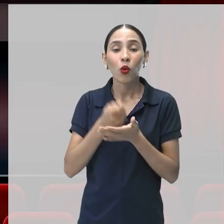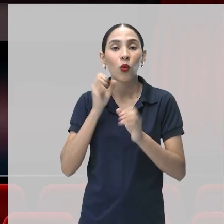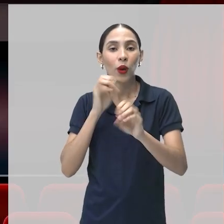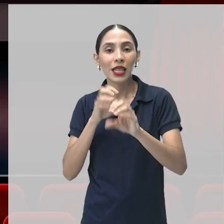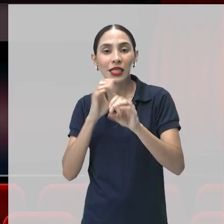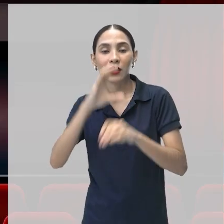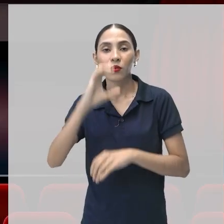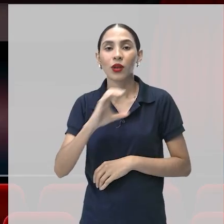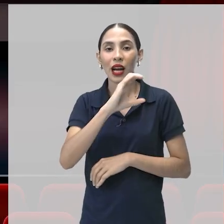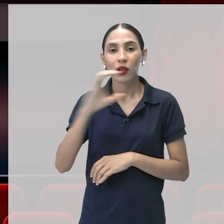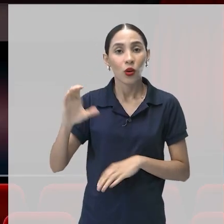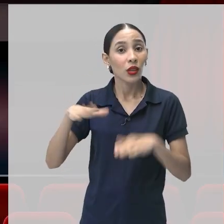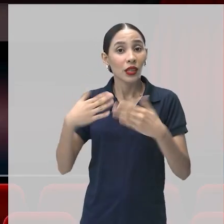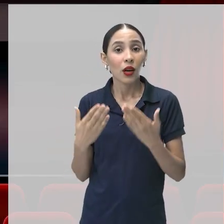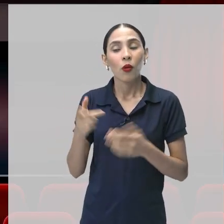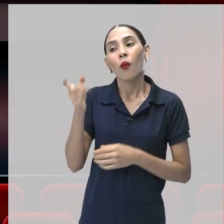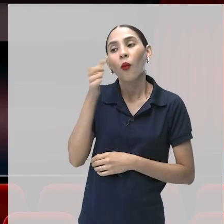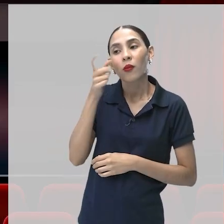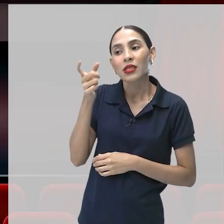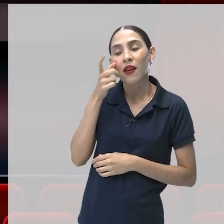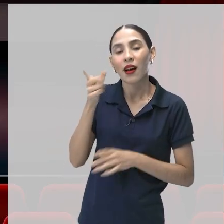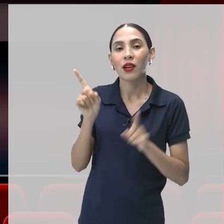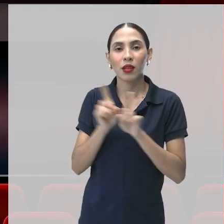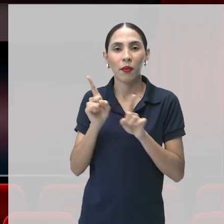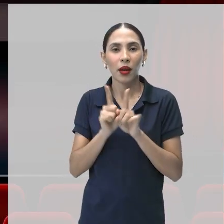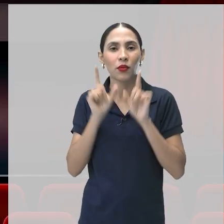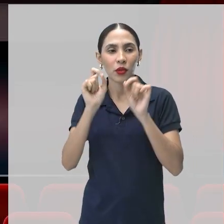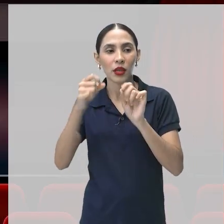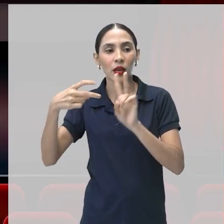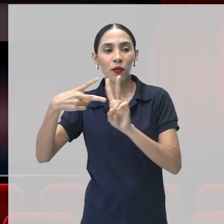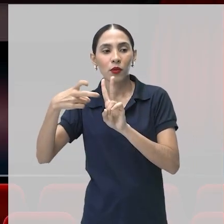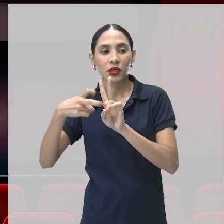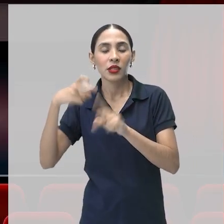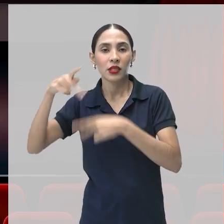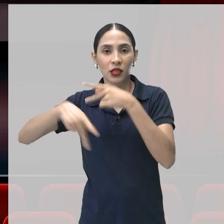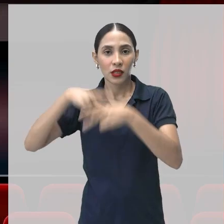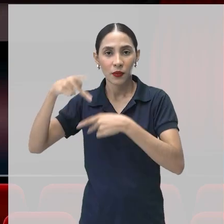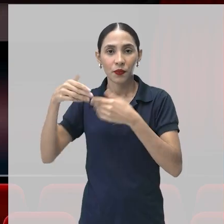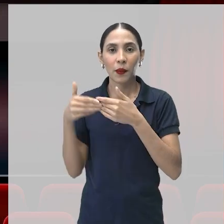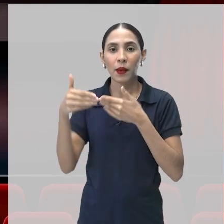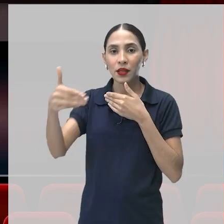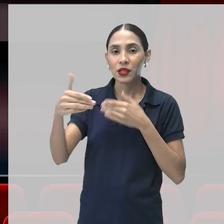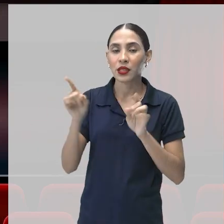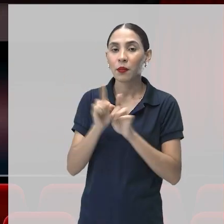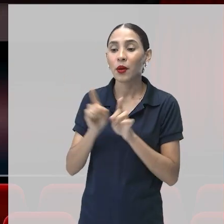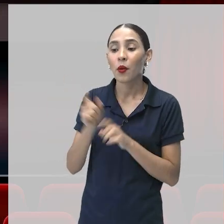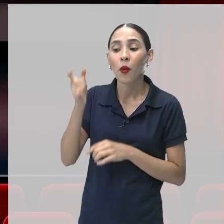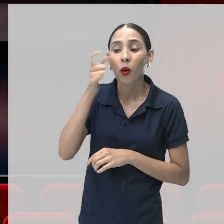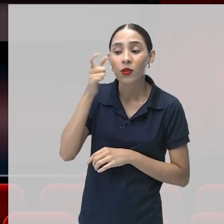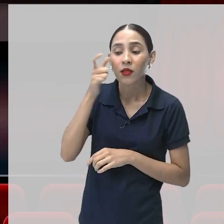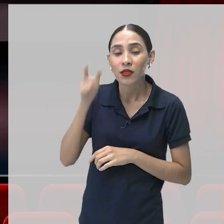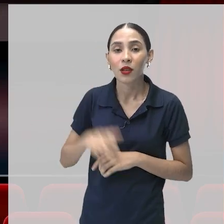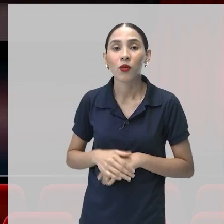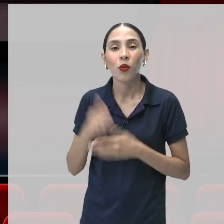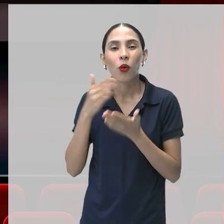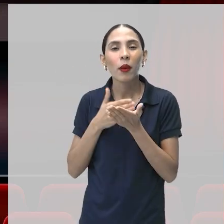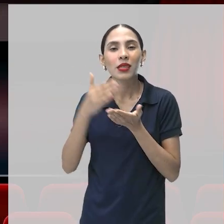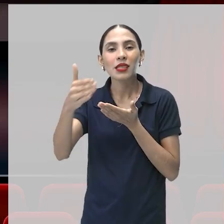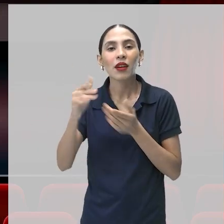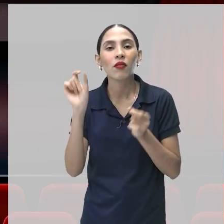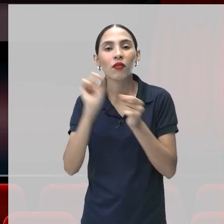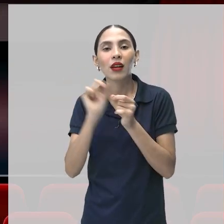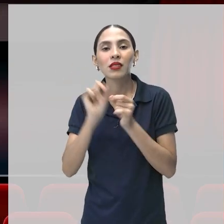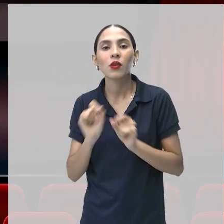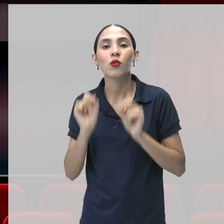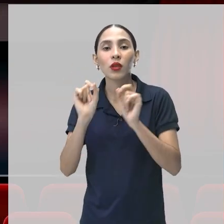o que eles fizeram? Eles observaram ali os indígenas. Então, a partir dessa observação, eles começaram a